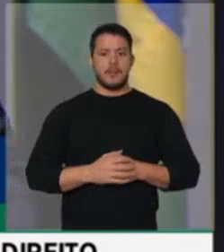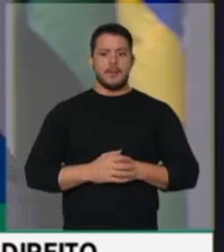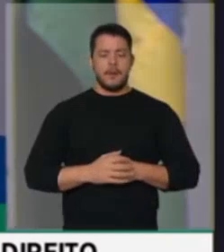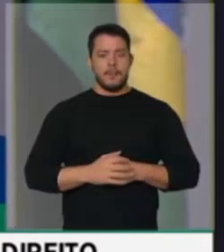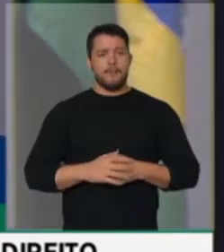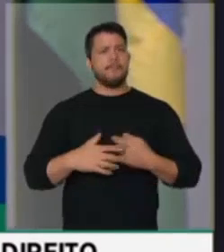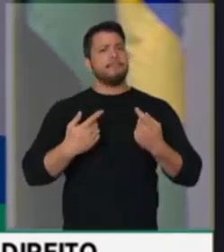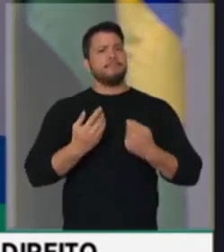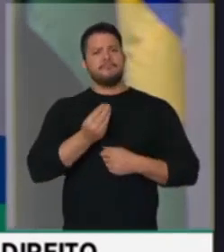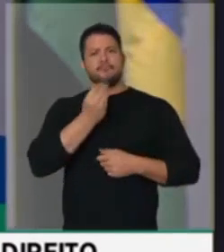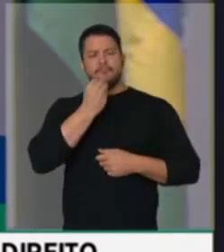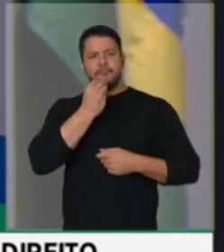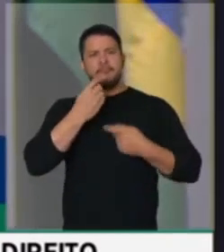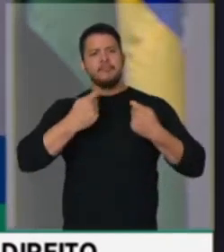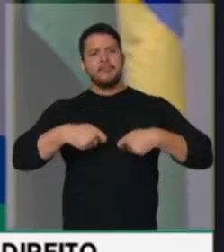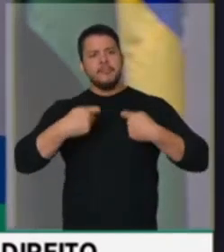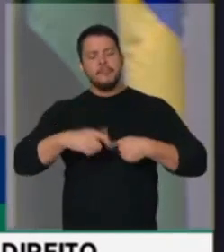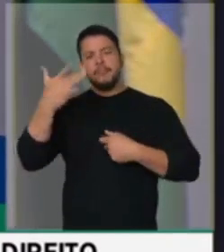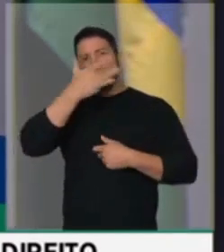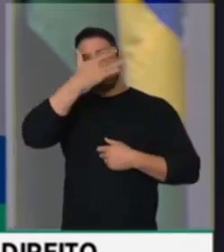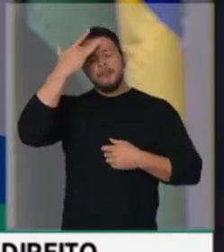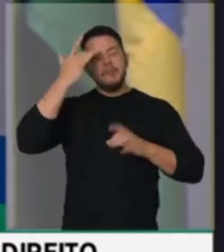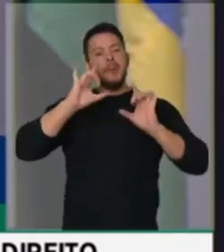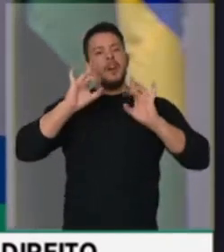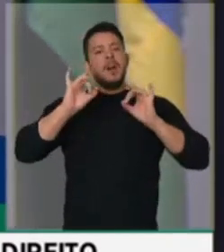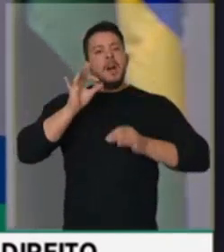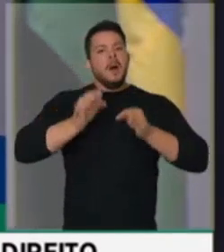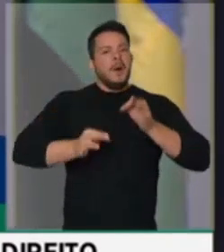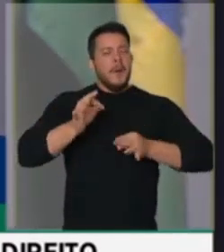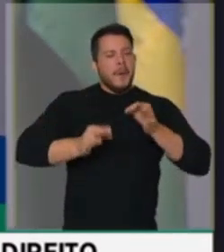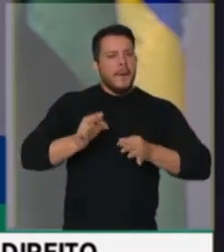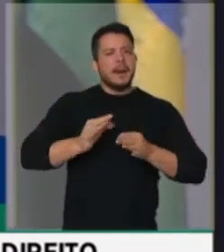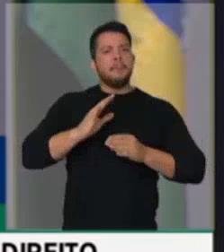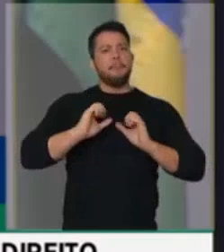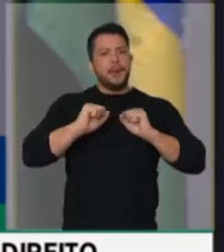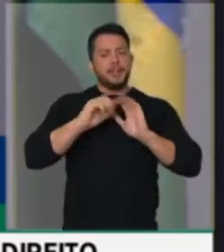pessoas que possam colaborar para uma lei que realmente traga